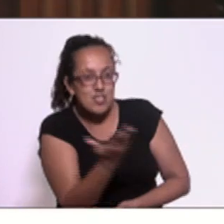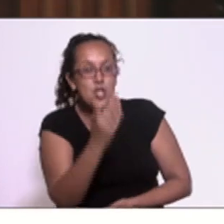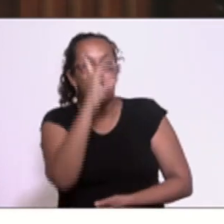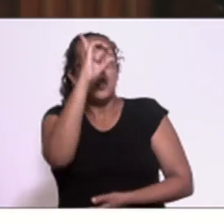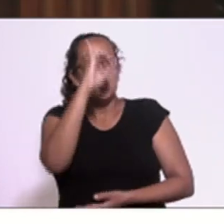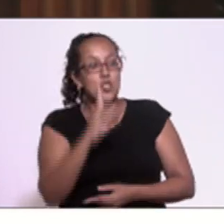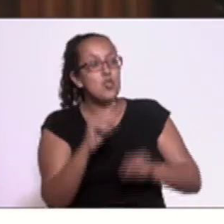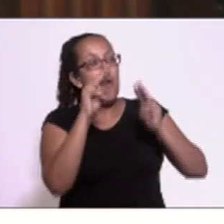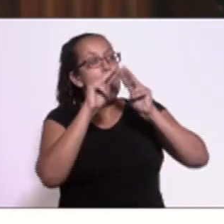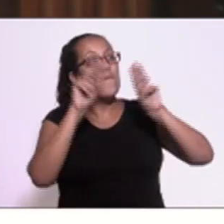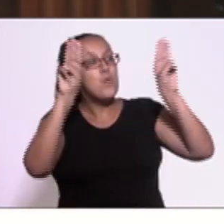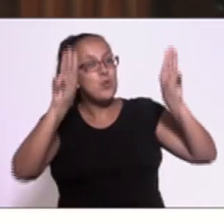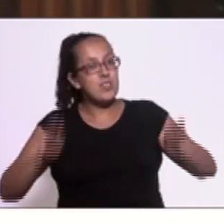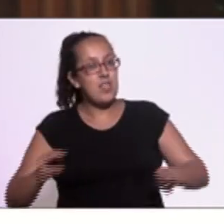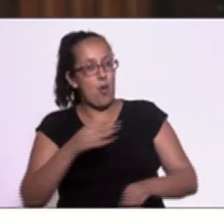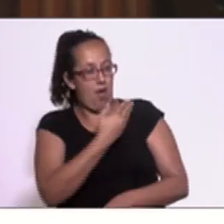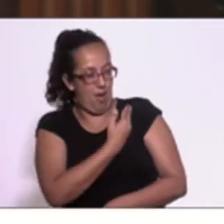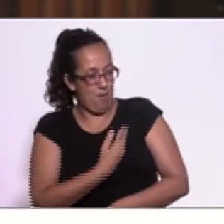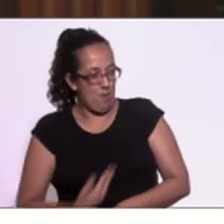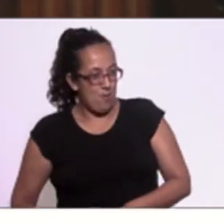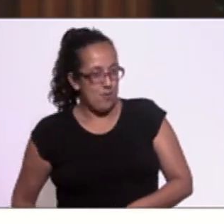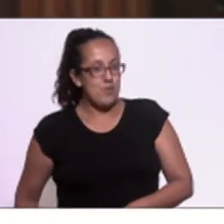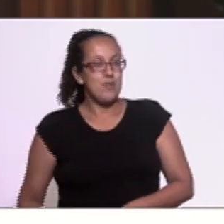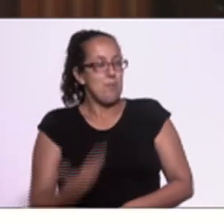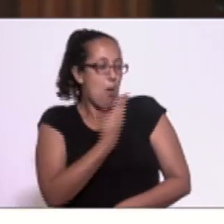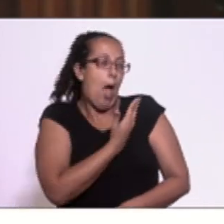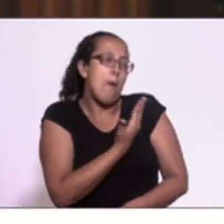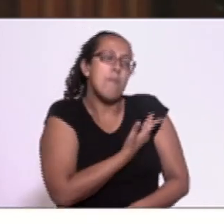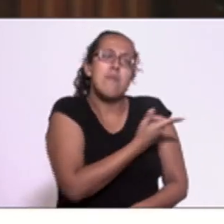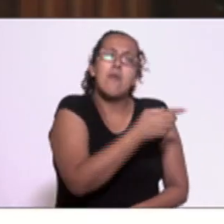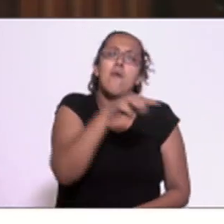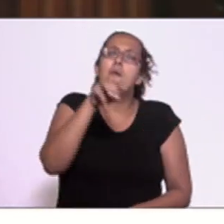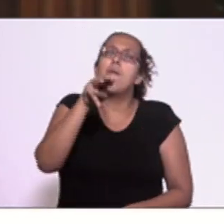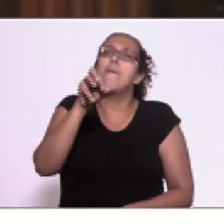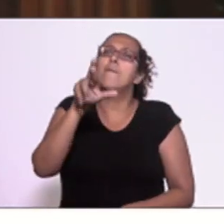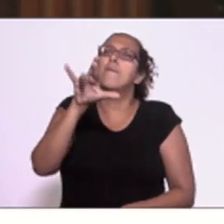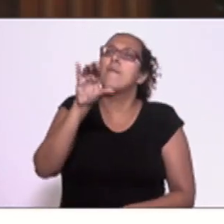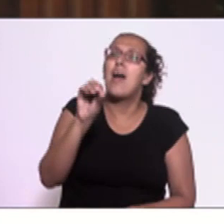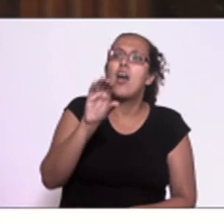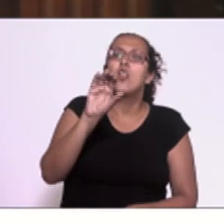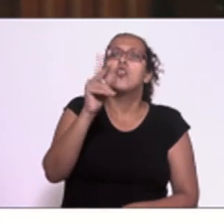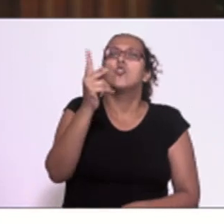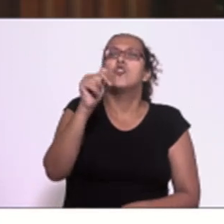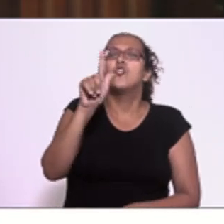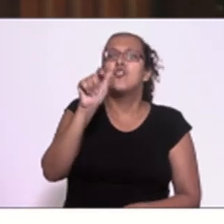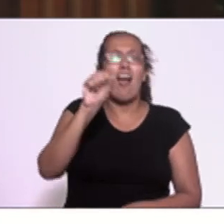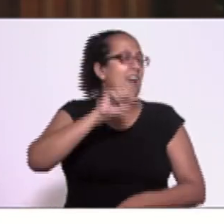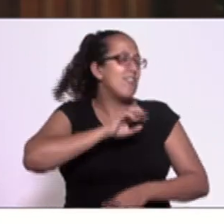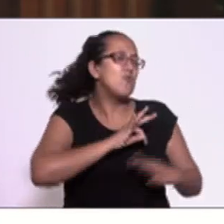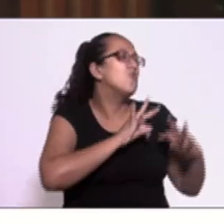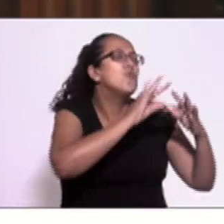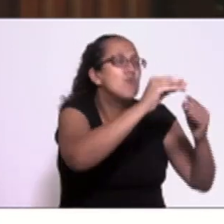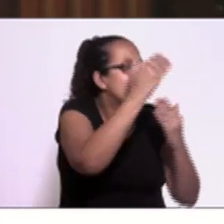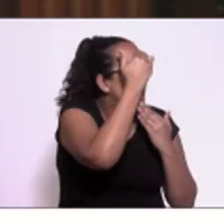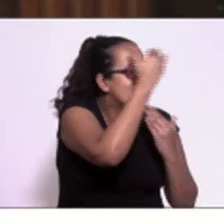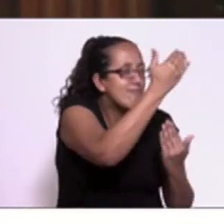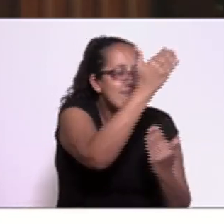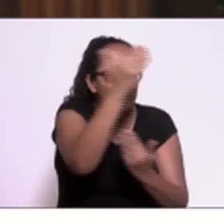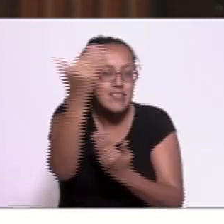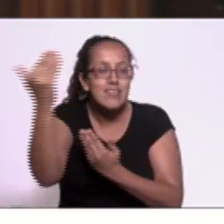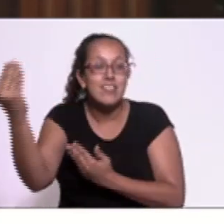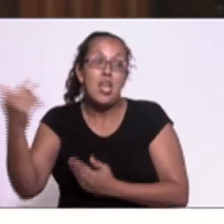diretor do Museu da República e amigo Mário Chagas, enfim, cumprimentando todas as mesas, destacando o Mário Chagas